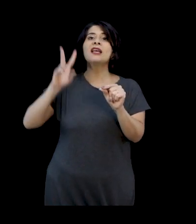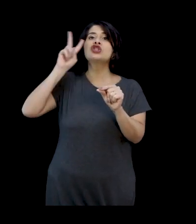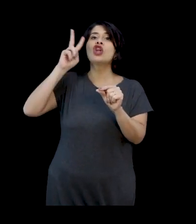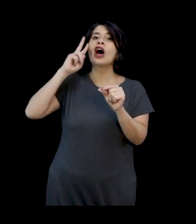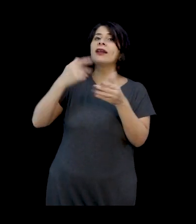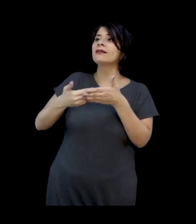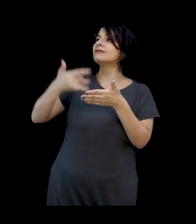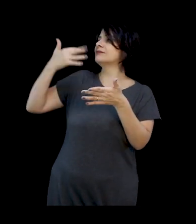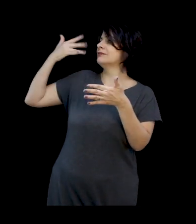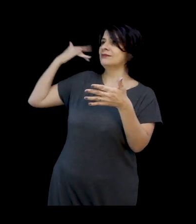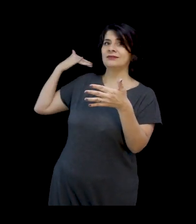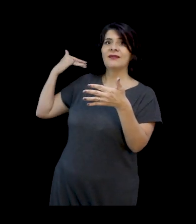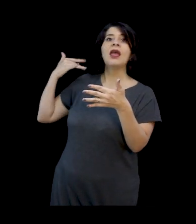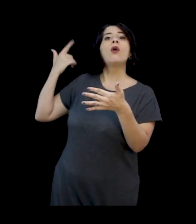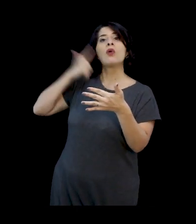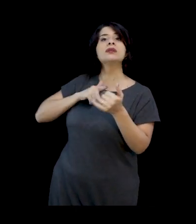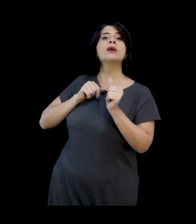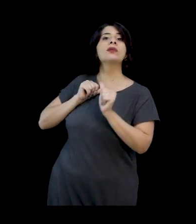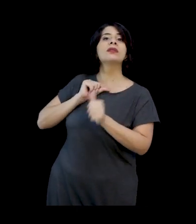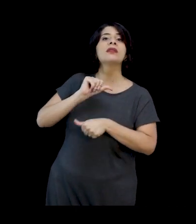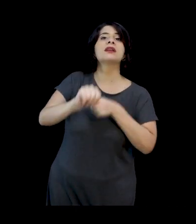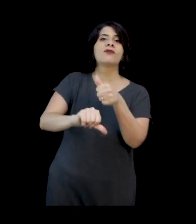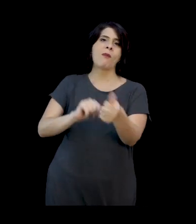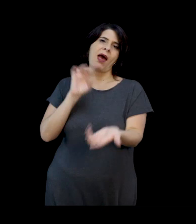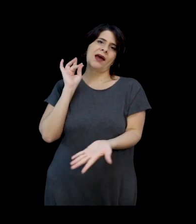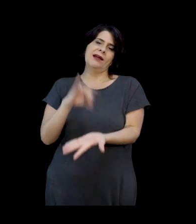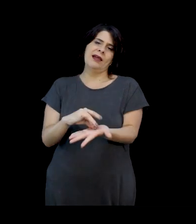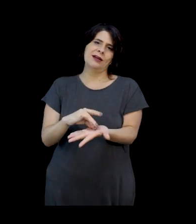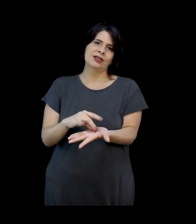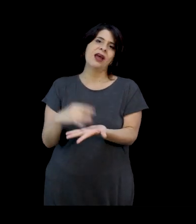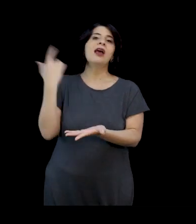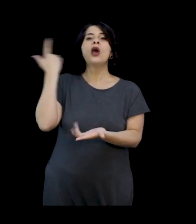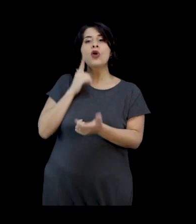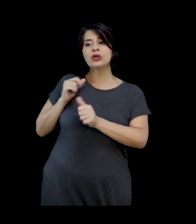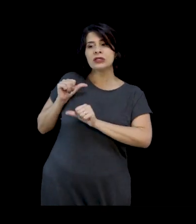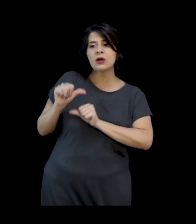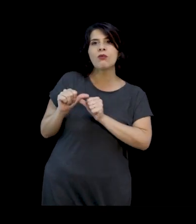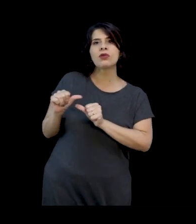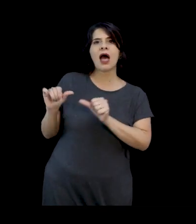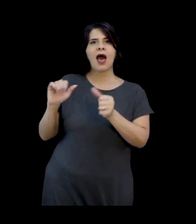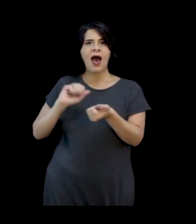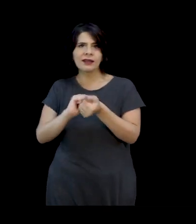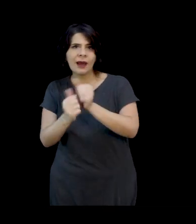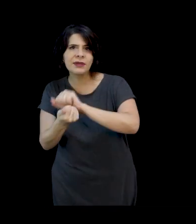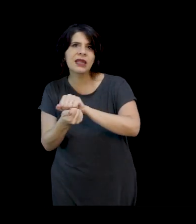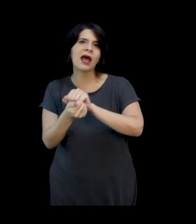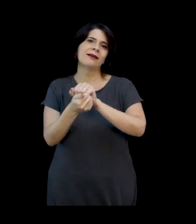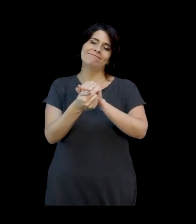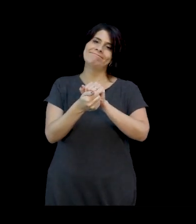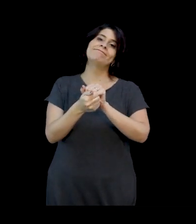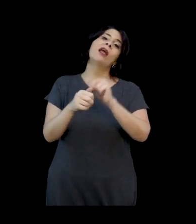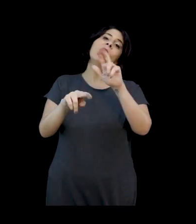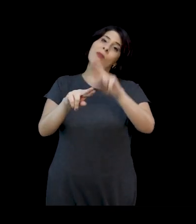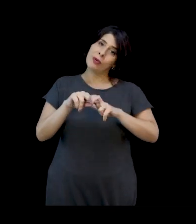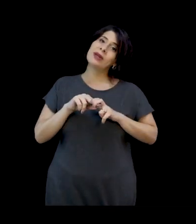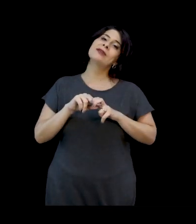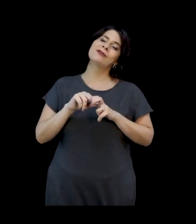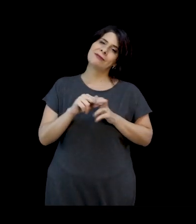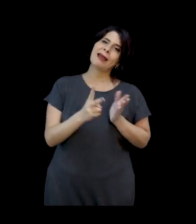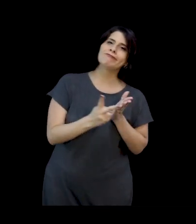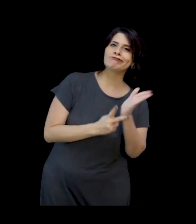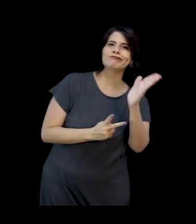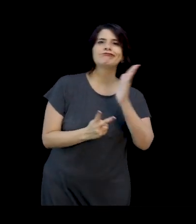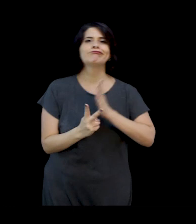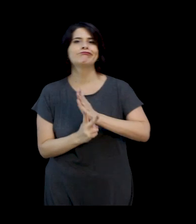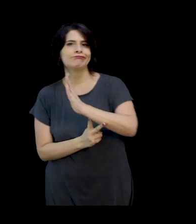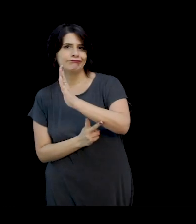dimensão histórica, que é a nossa capacidade de transformar a realidade, de manipular a realidade.